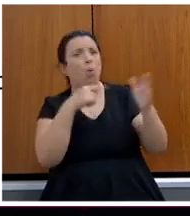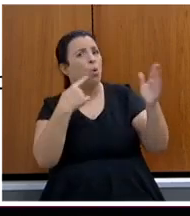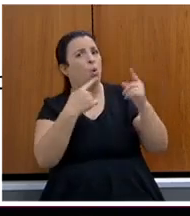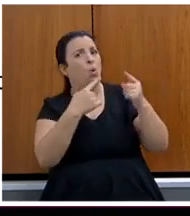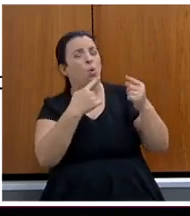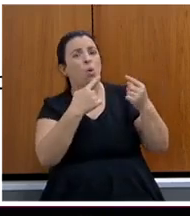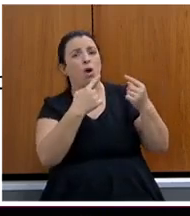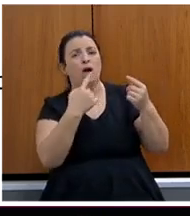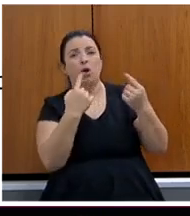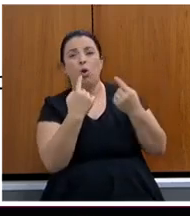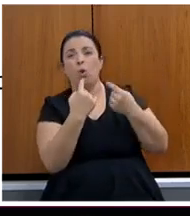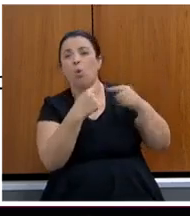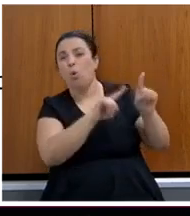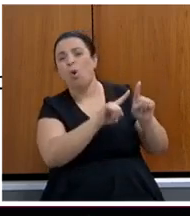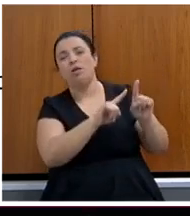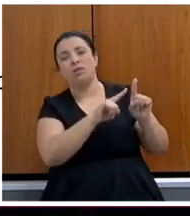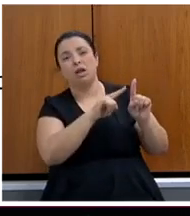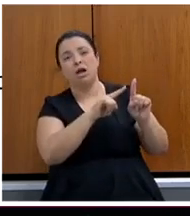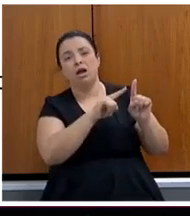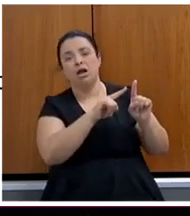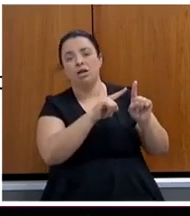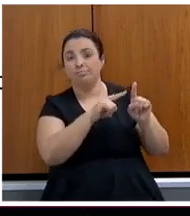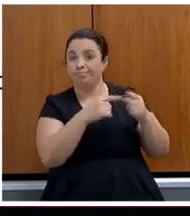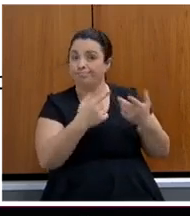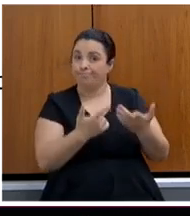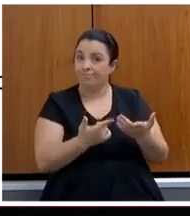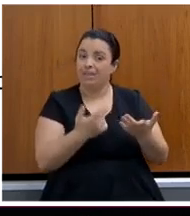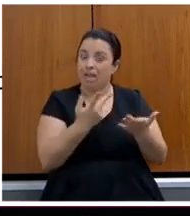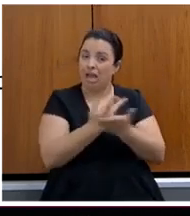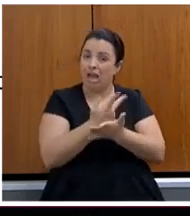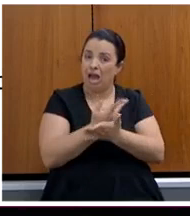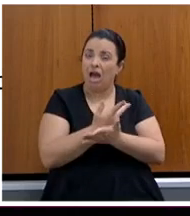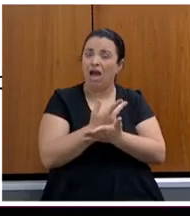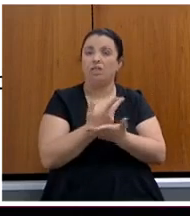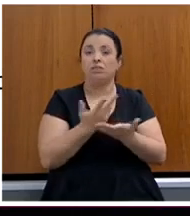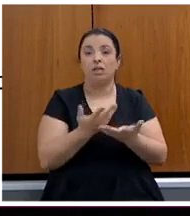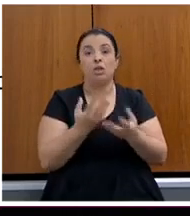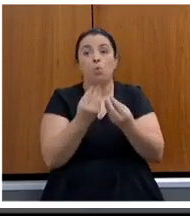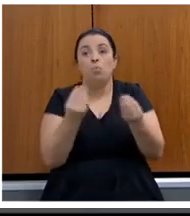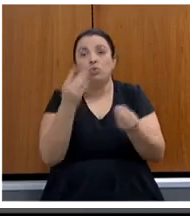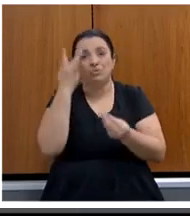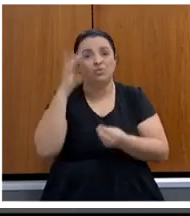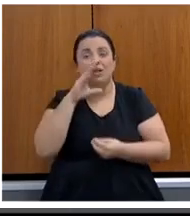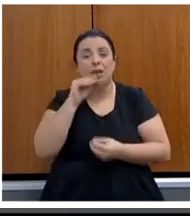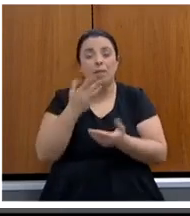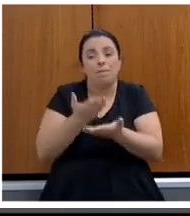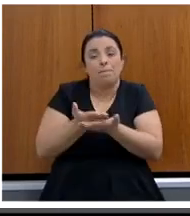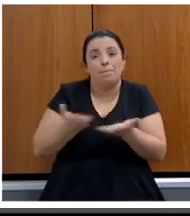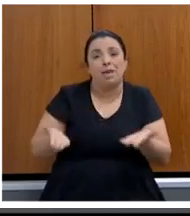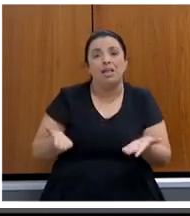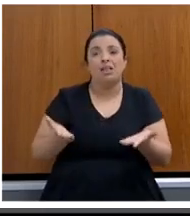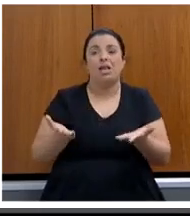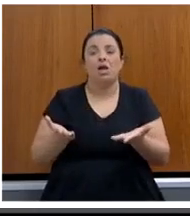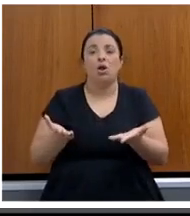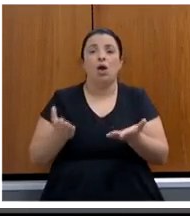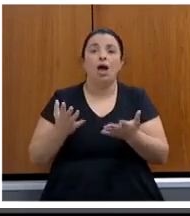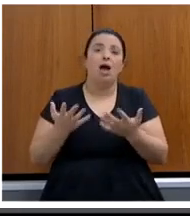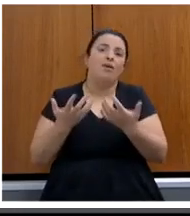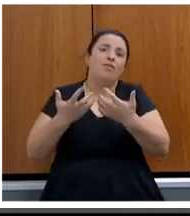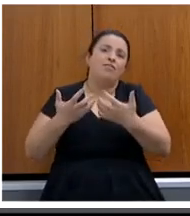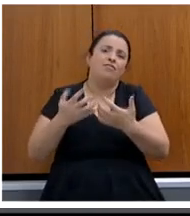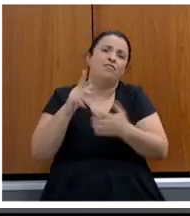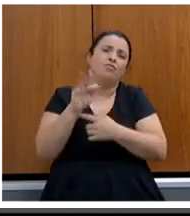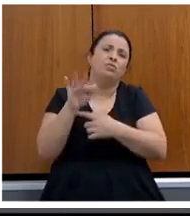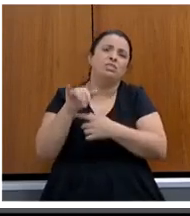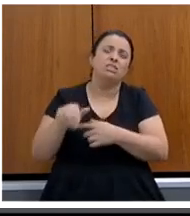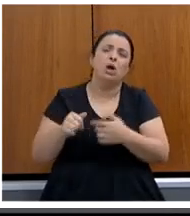autonomia de trabalho administrativa e pedagógica para finalizar o estado o governo do